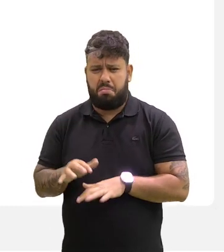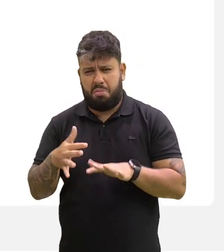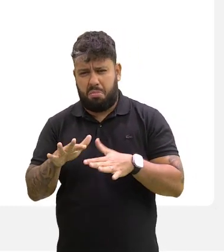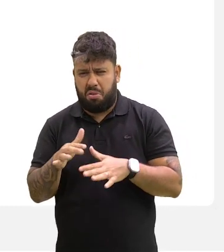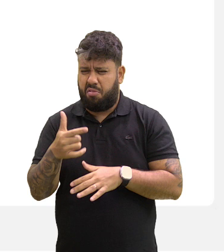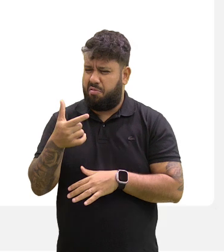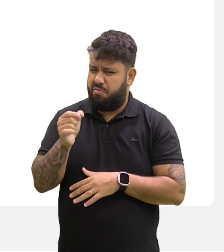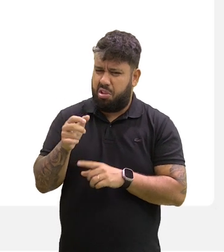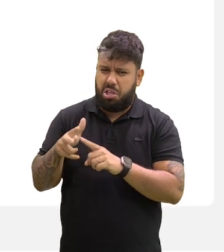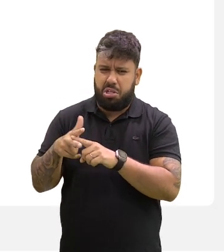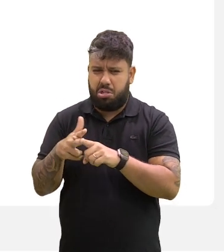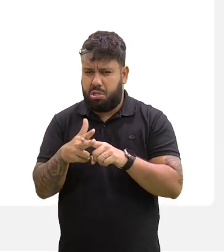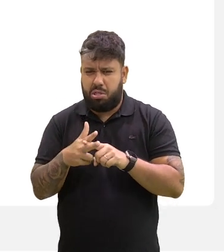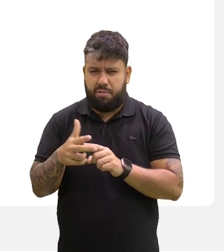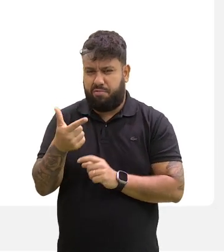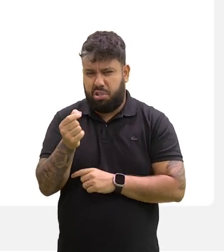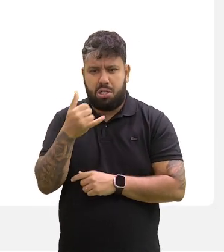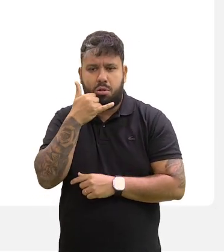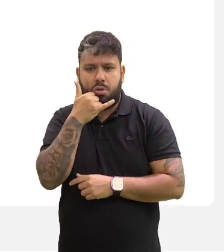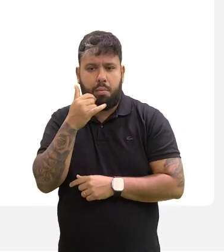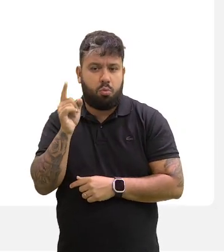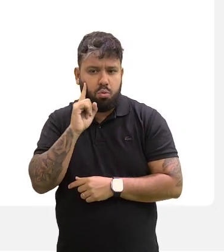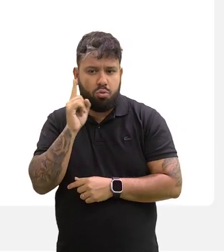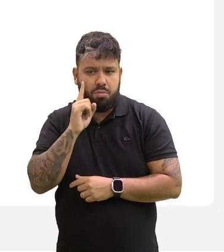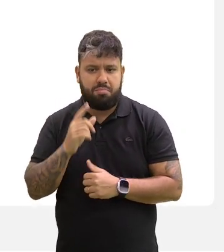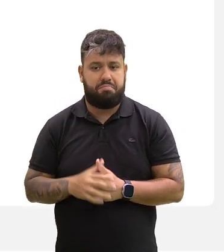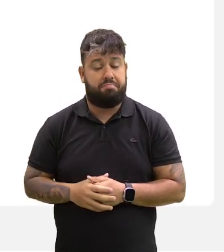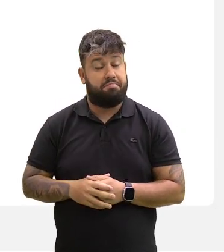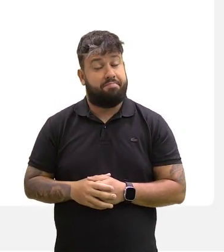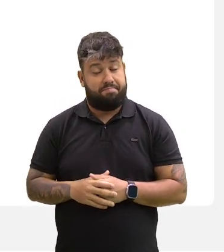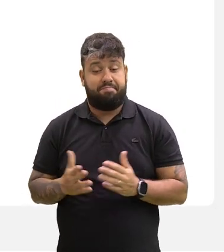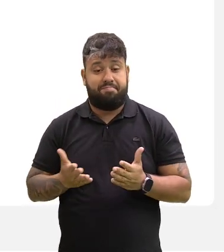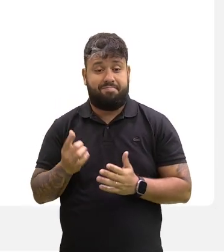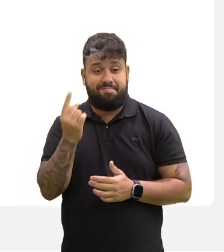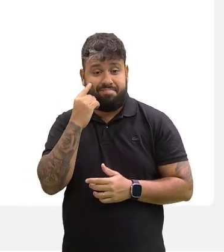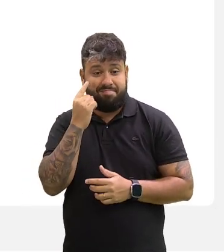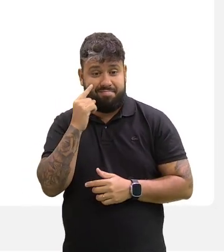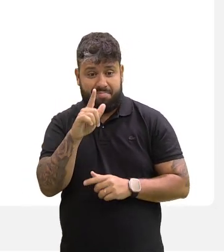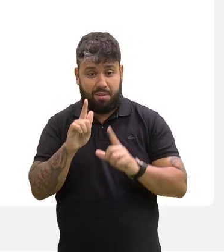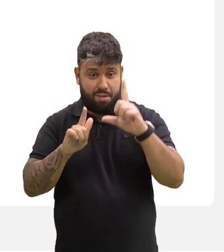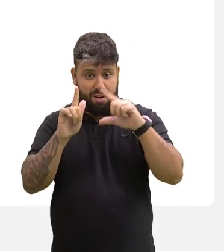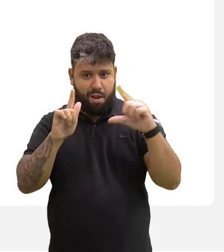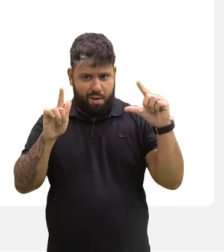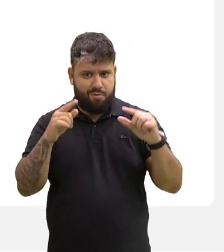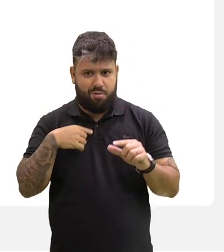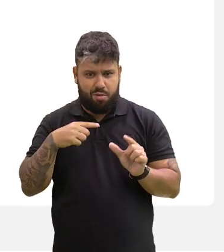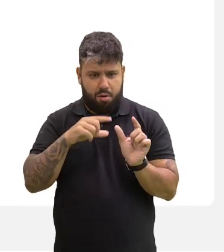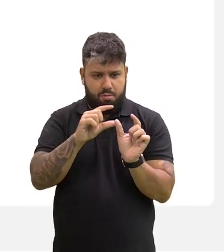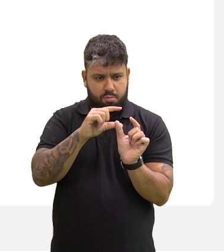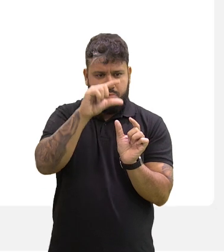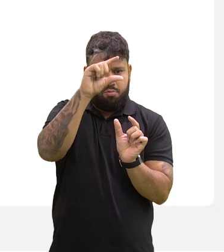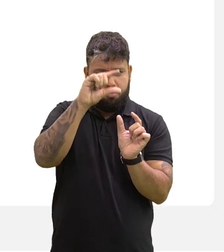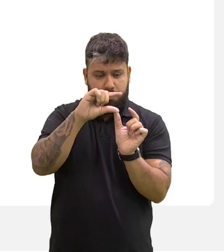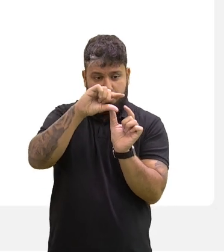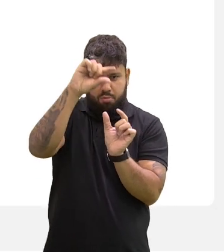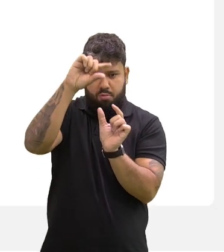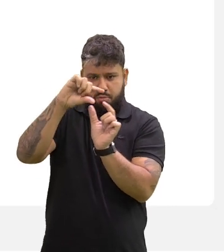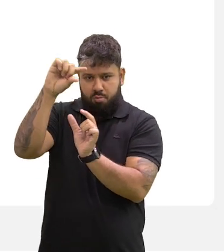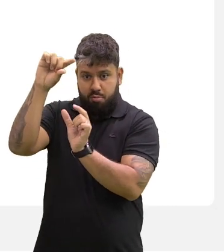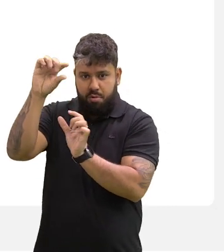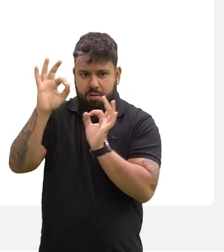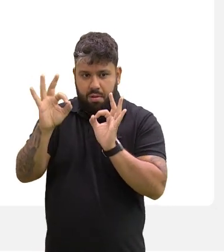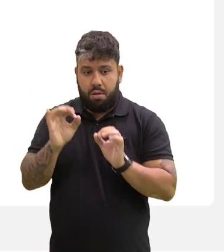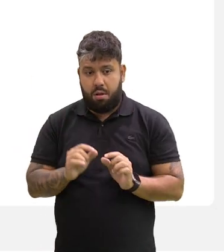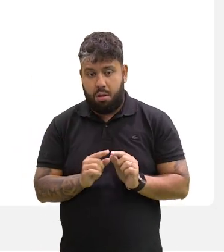por dia, ok? Vamos à resolução da questão. Ora, nós temos um gráfico de barra vertical e nós temos que na